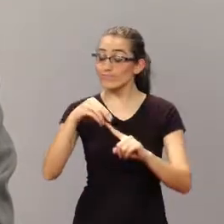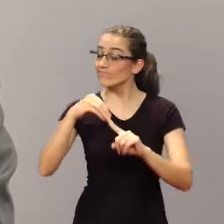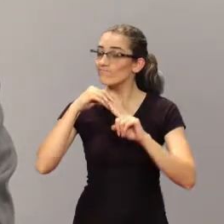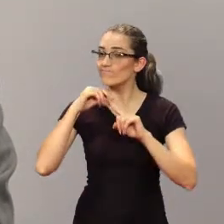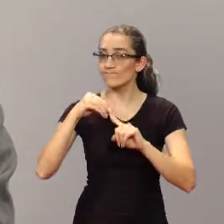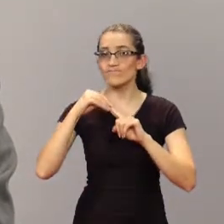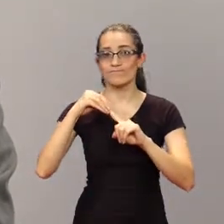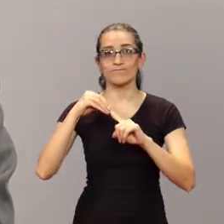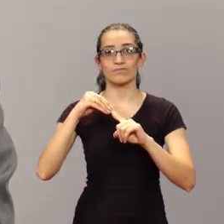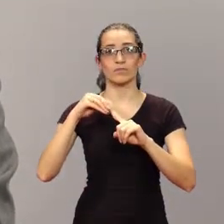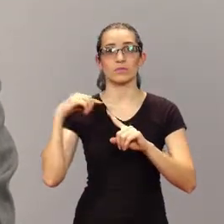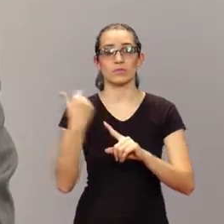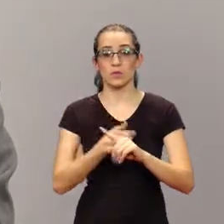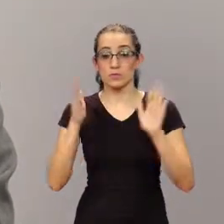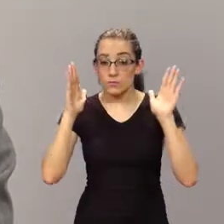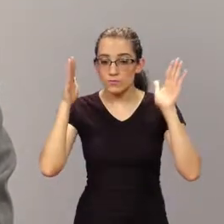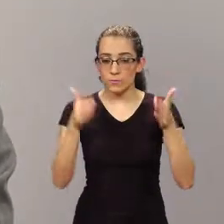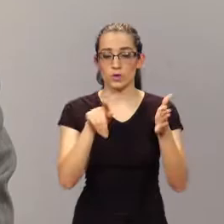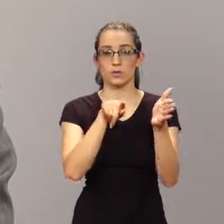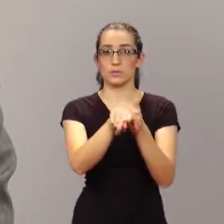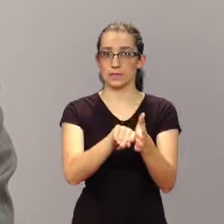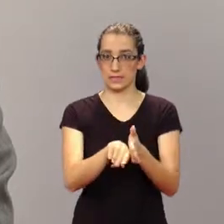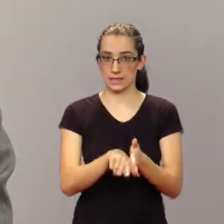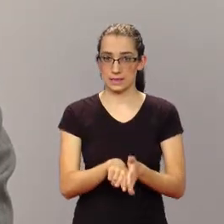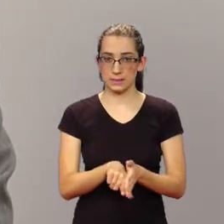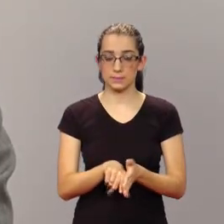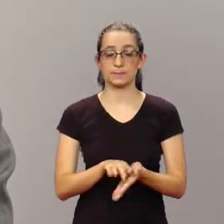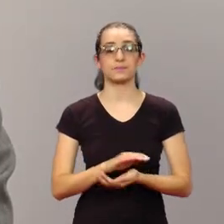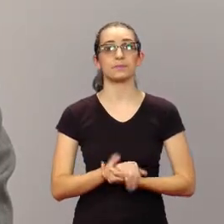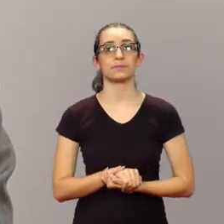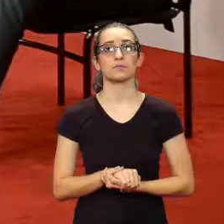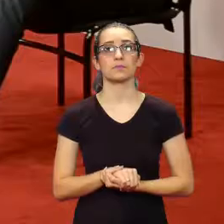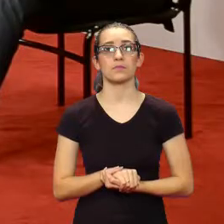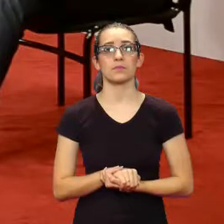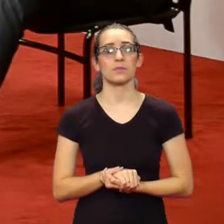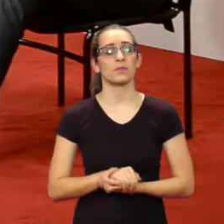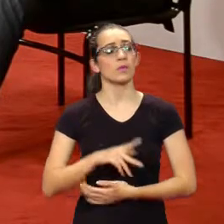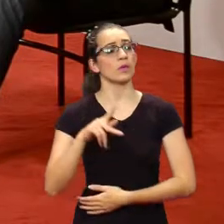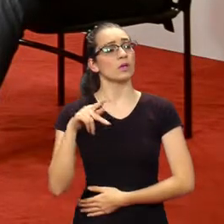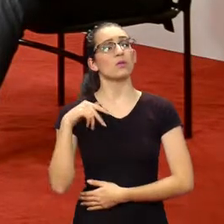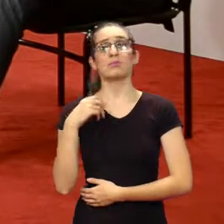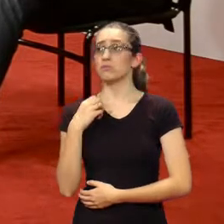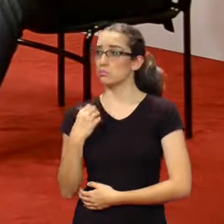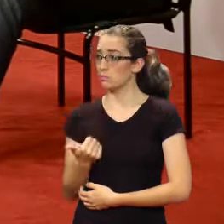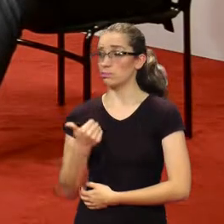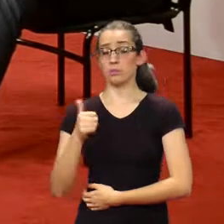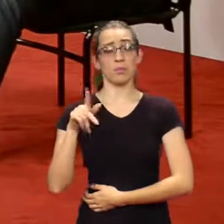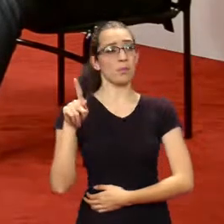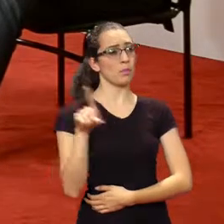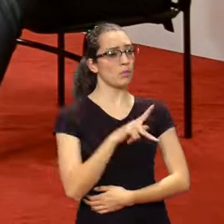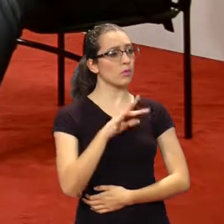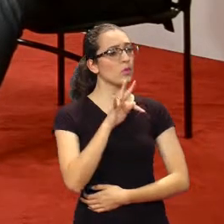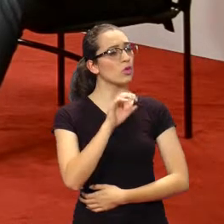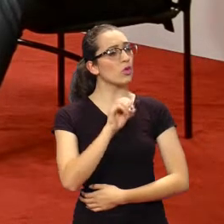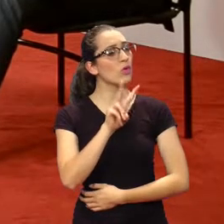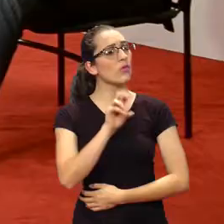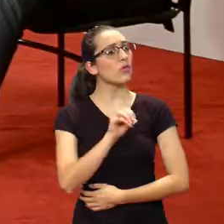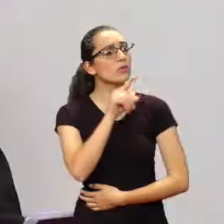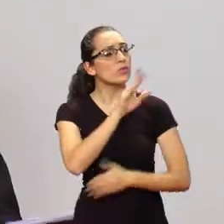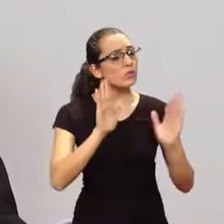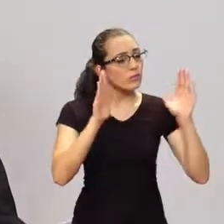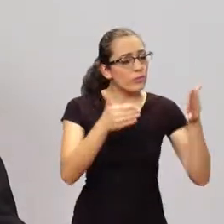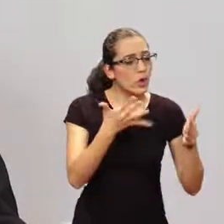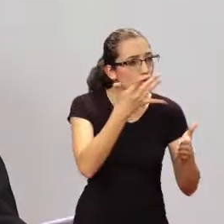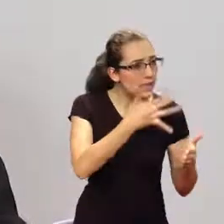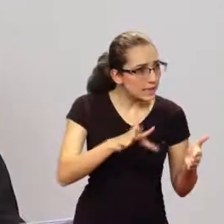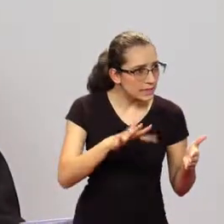O assunto principal, o tema que a gente está abordando nessas nossas pesquisas. Muito bem, professor Tovo, você trabalha mais com a saúde